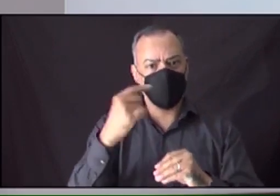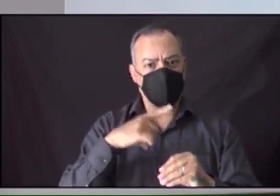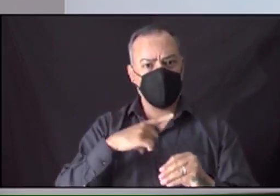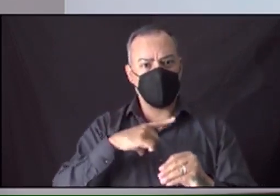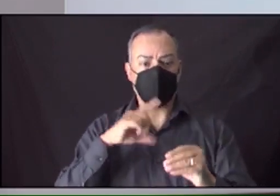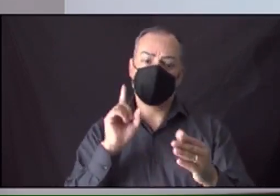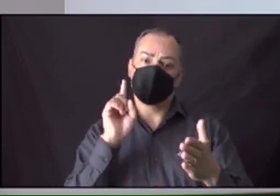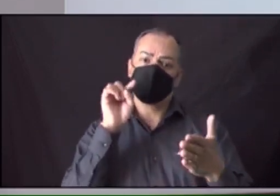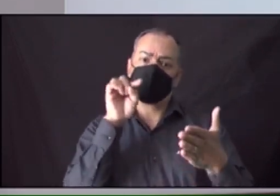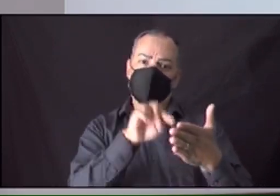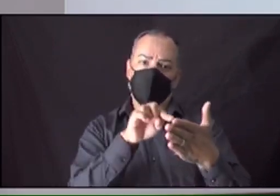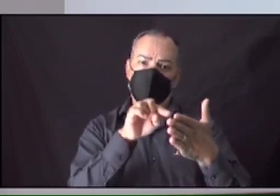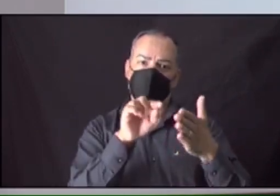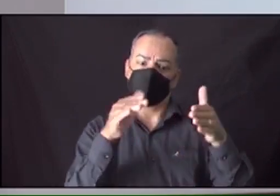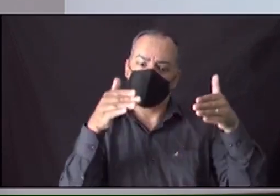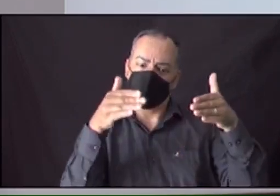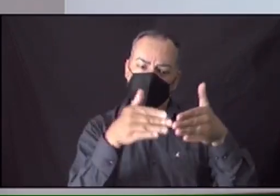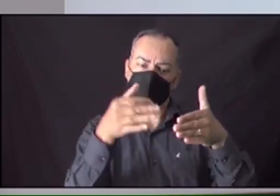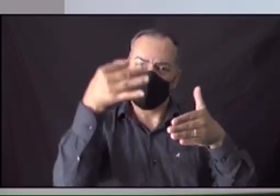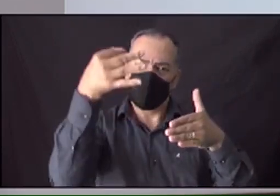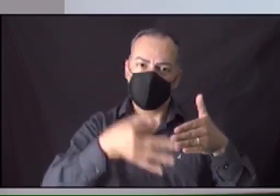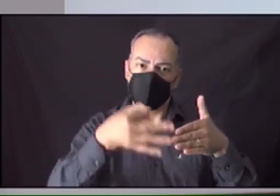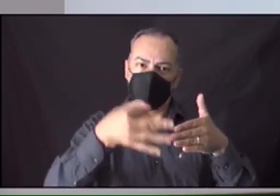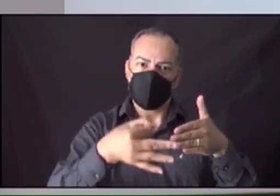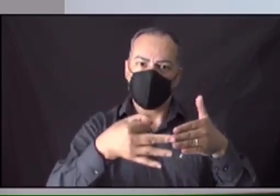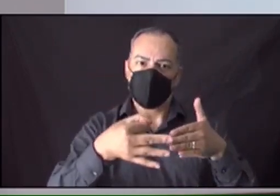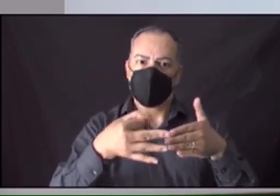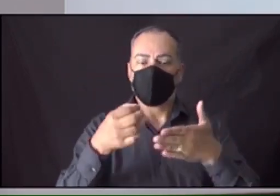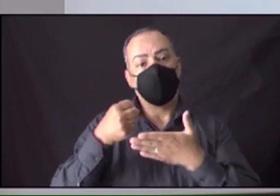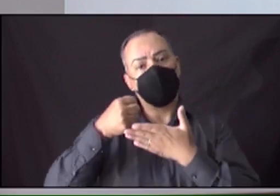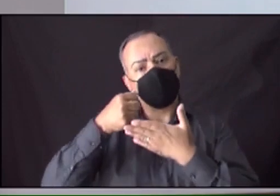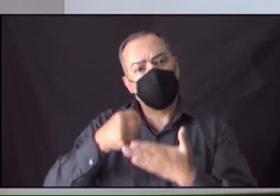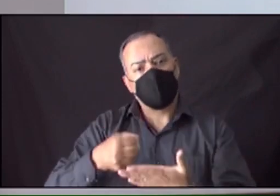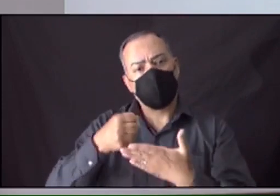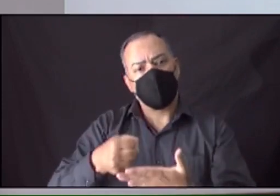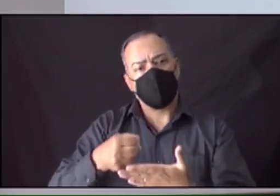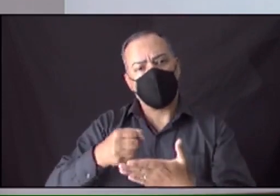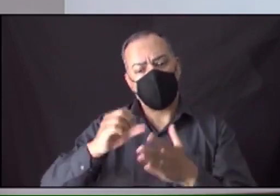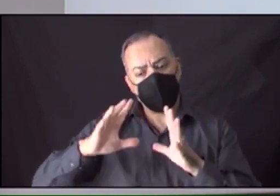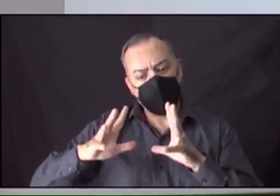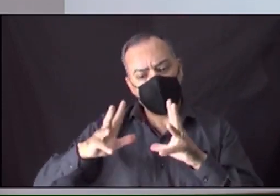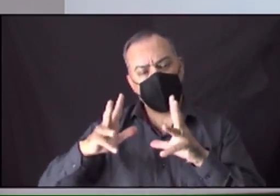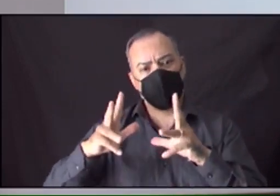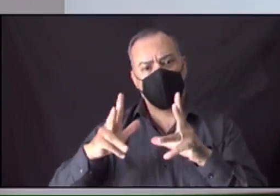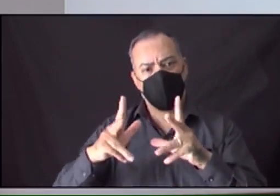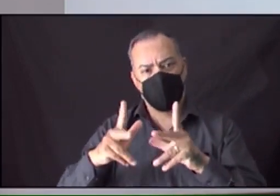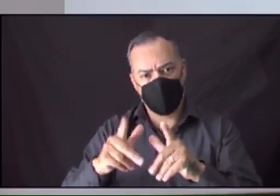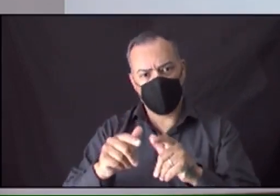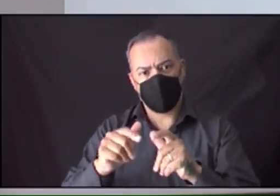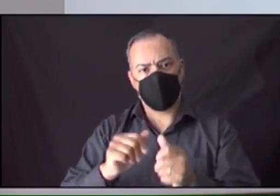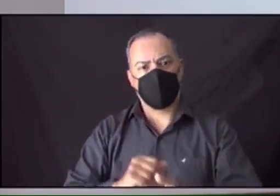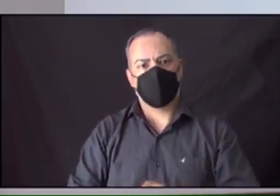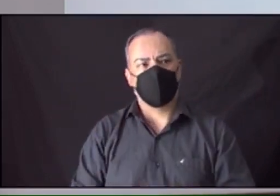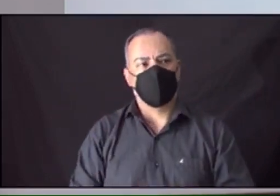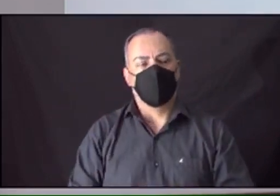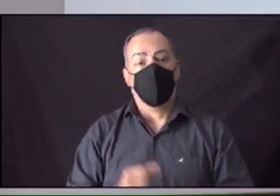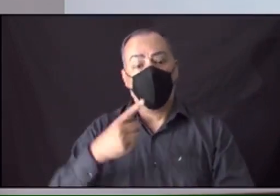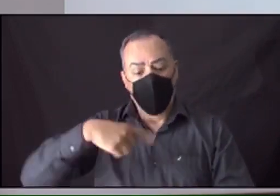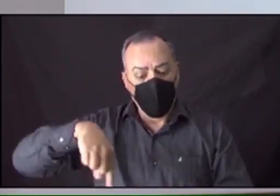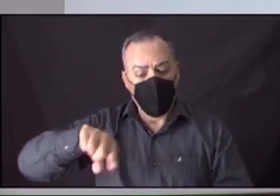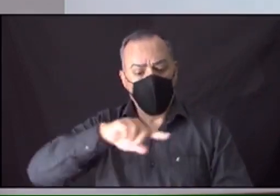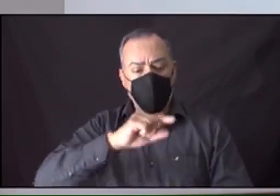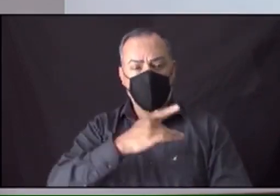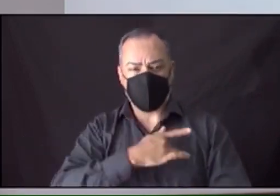que dizia que o que não é essencial e servir de suporte para os essenciais torna-se essencial. Então, nós